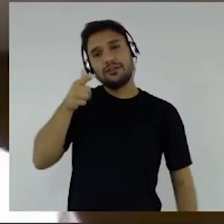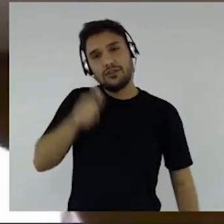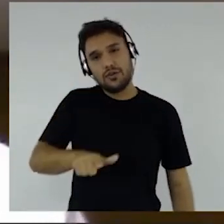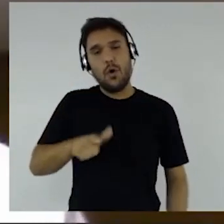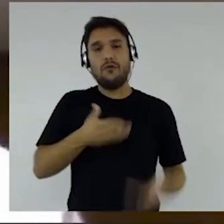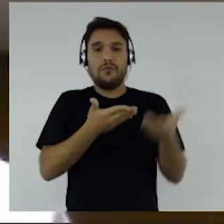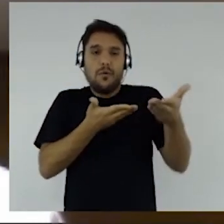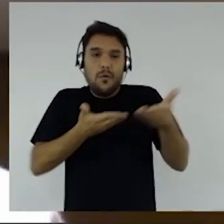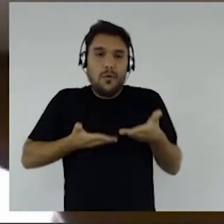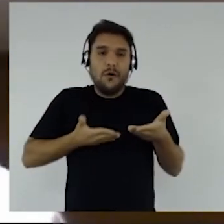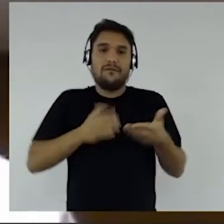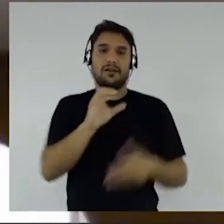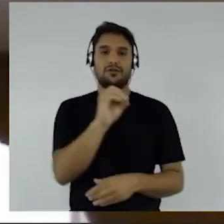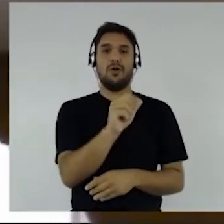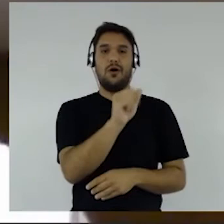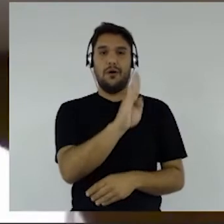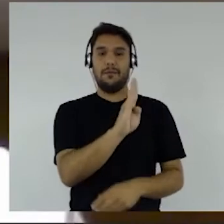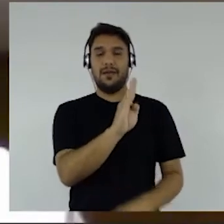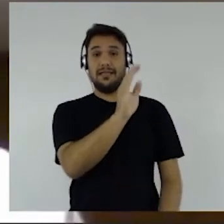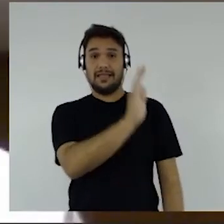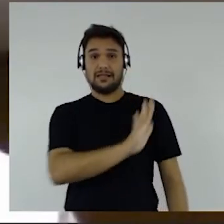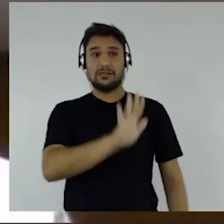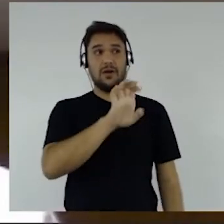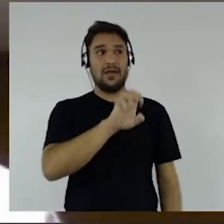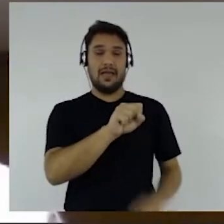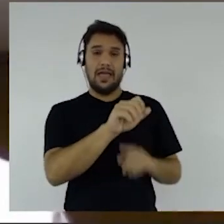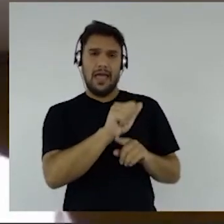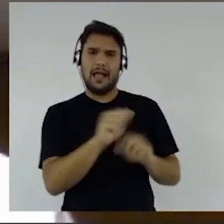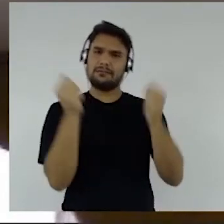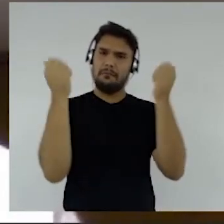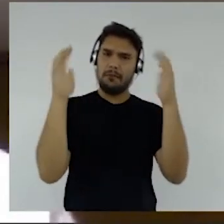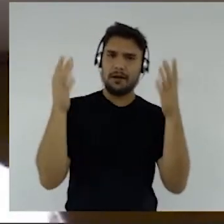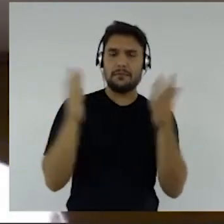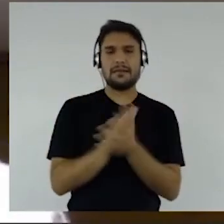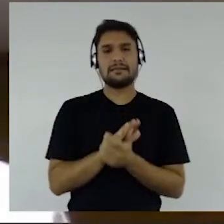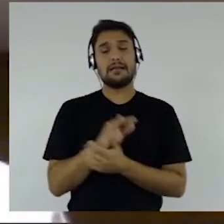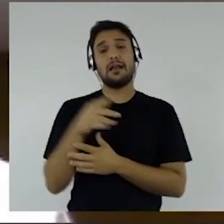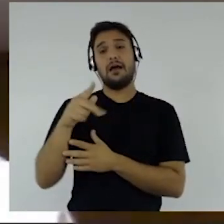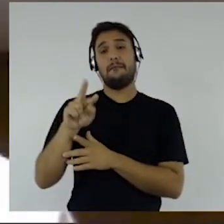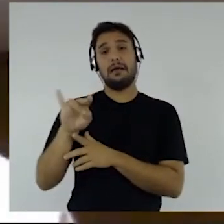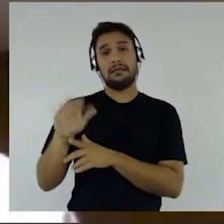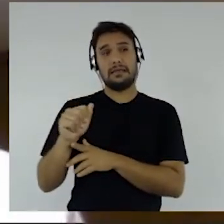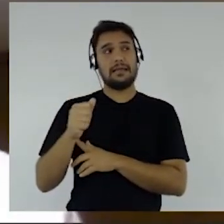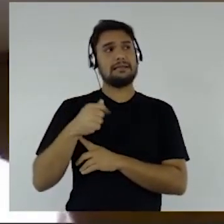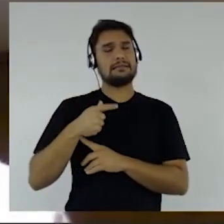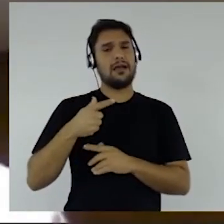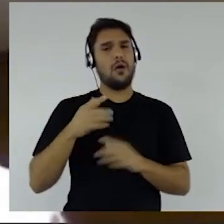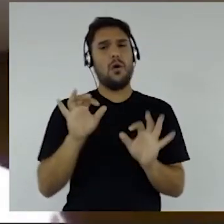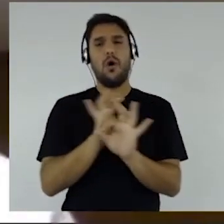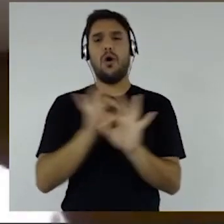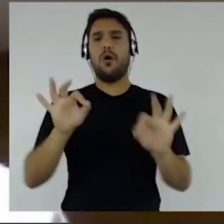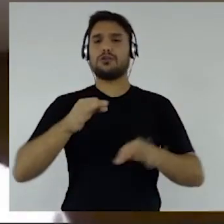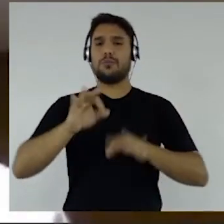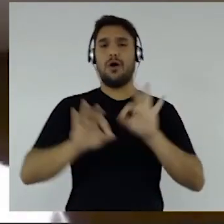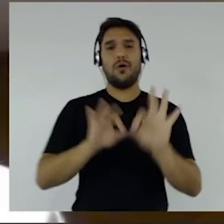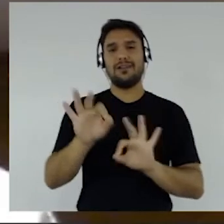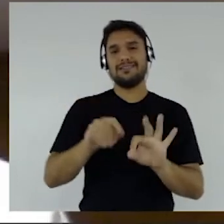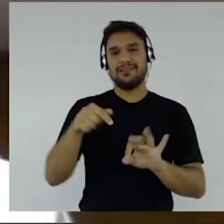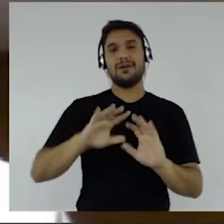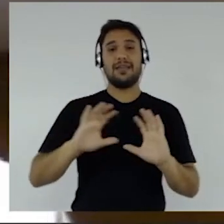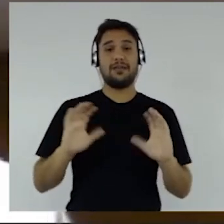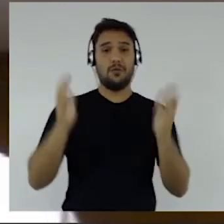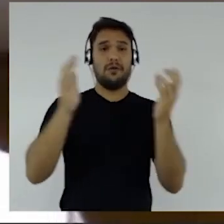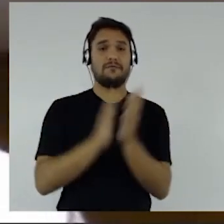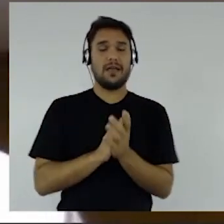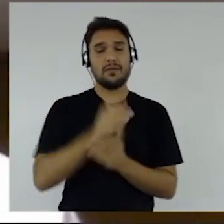o convite da OAB Nacional, da ESA, parabenizar, como a Patrícia fez, pela belíssima organização do evento e me